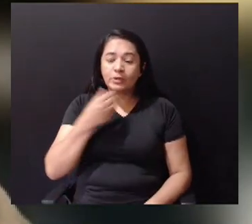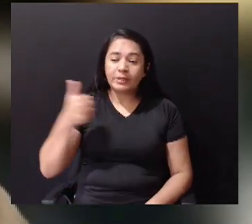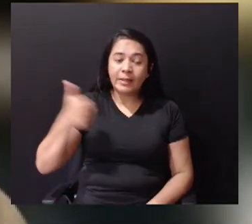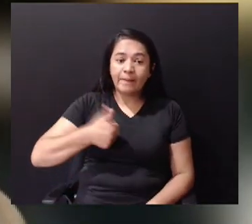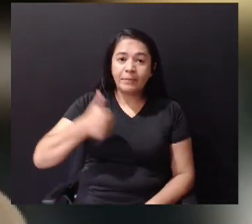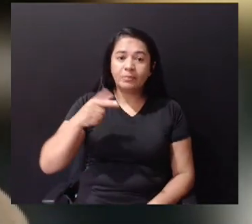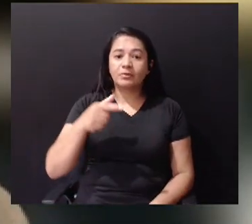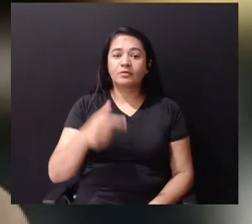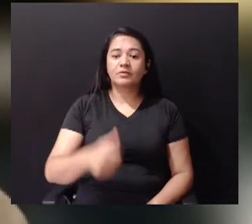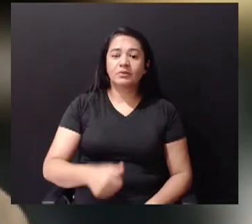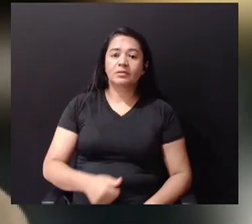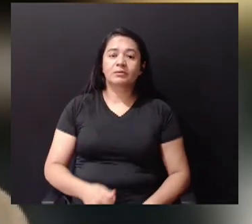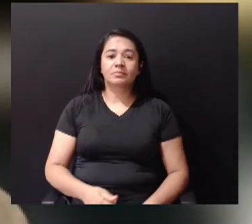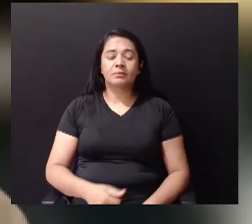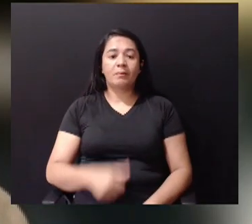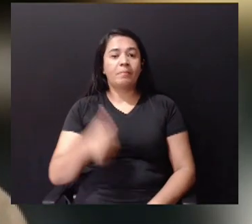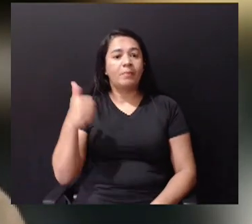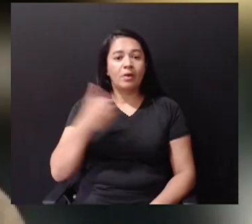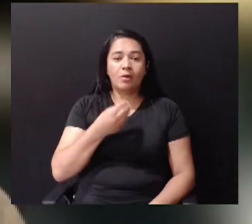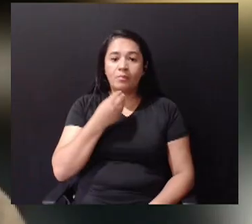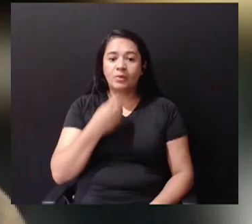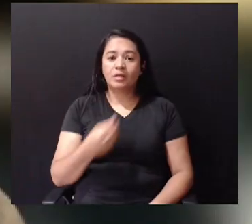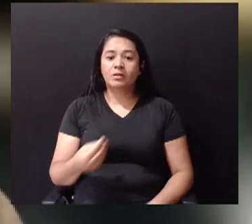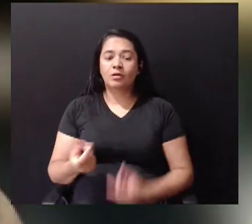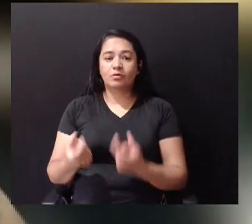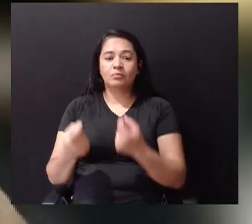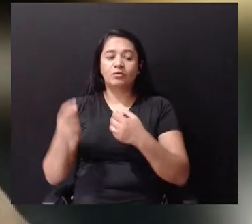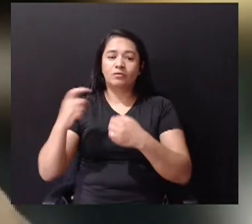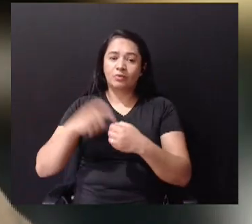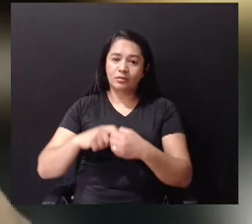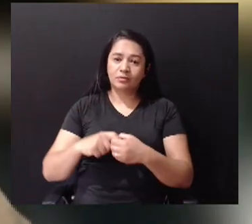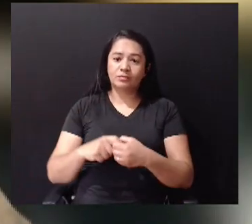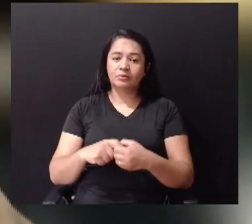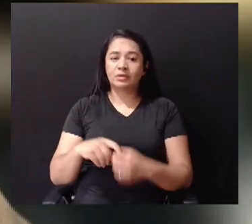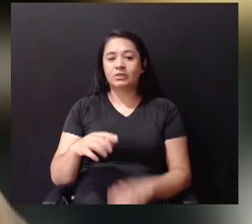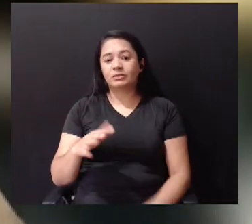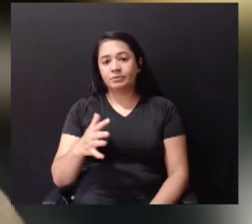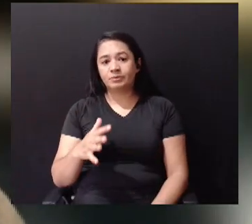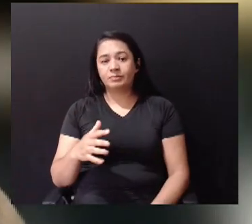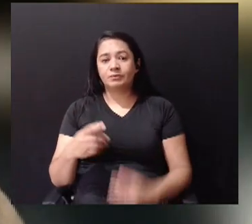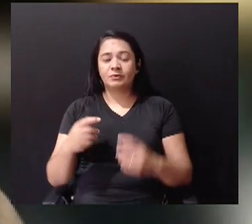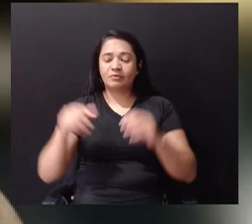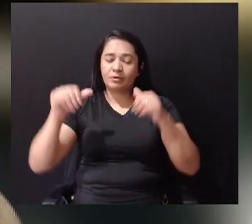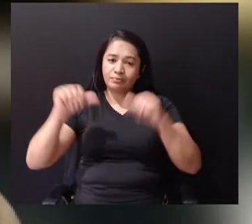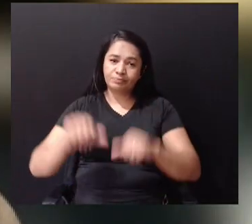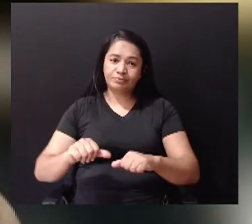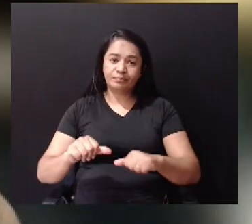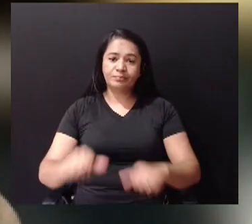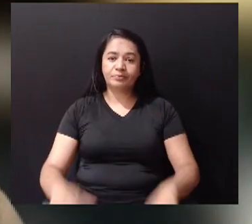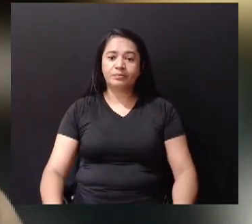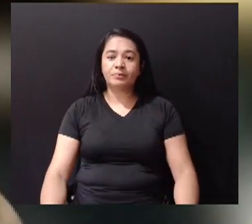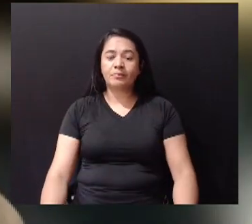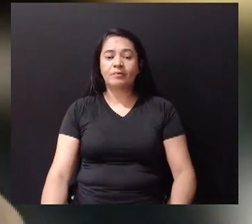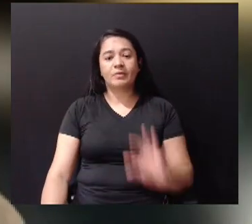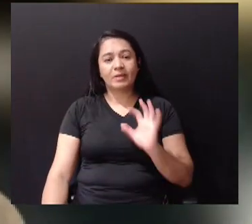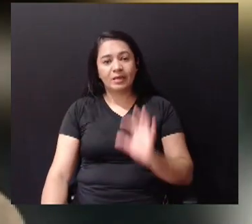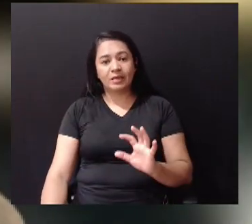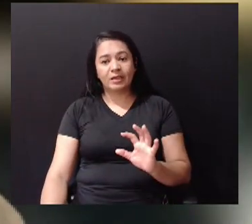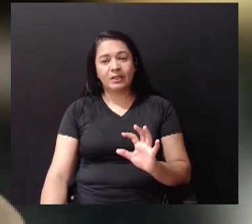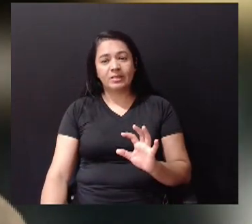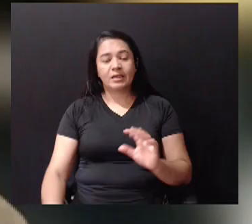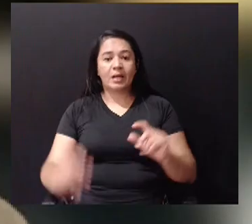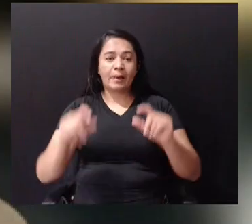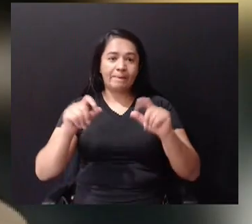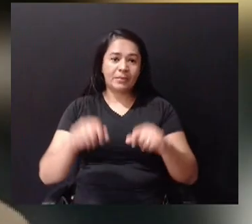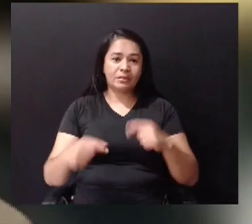cura. O tumor volta, recai, a situação realmente deve ficando pior. Então, essa condição dessa discussão do